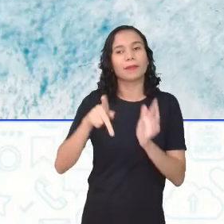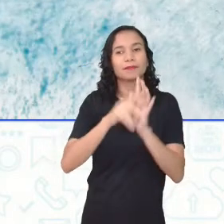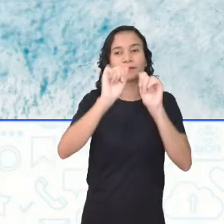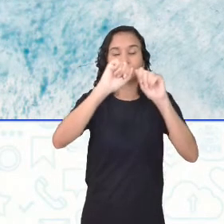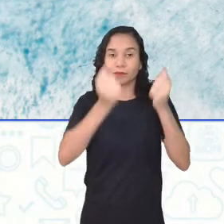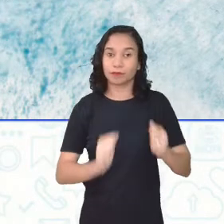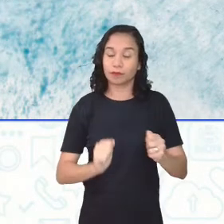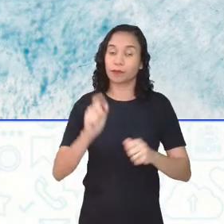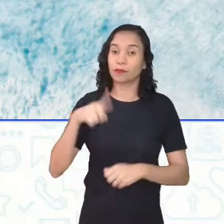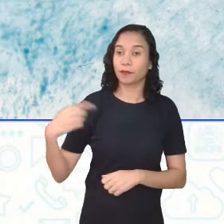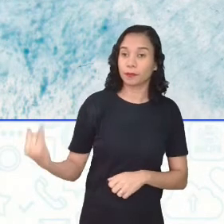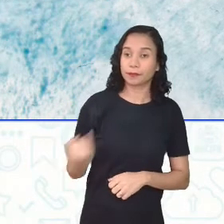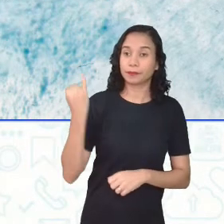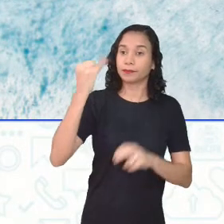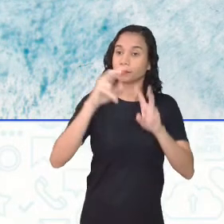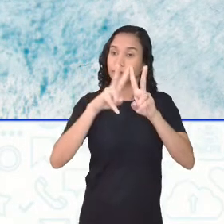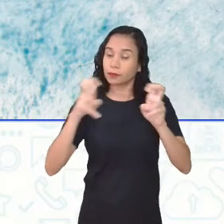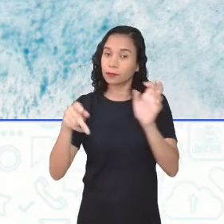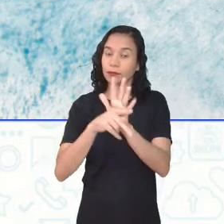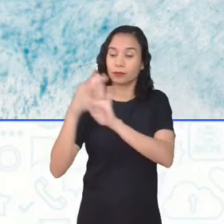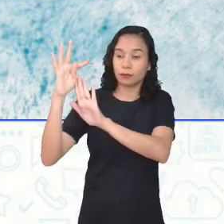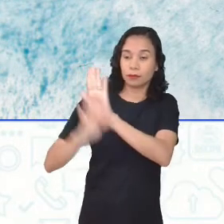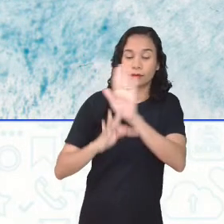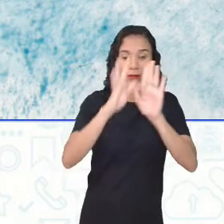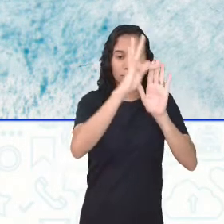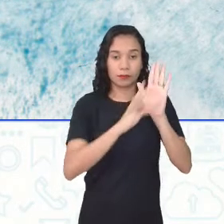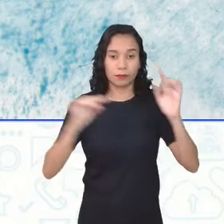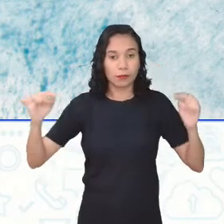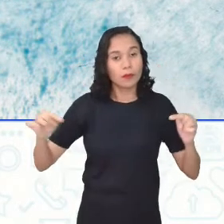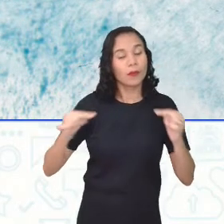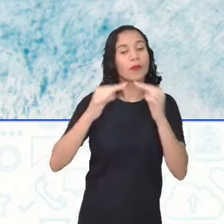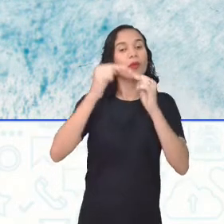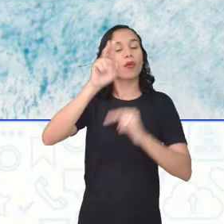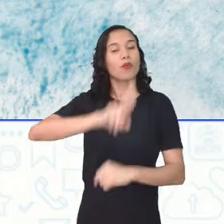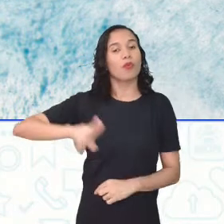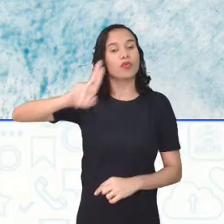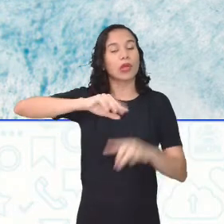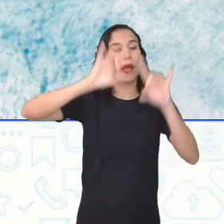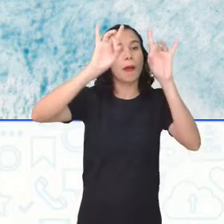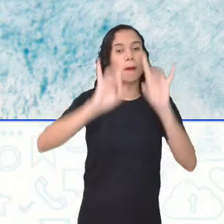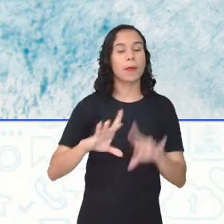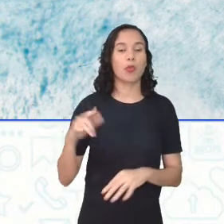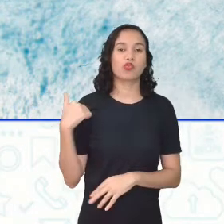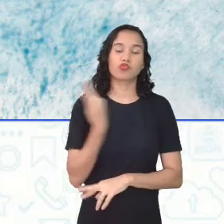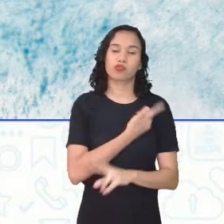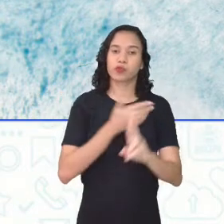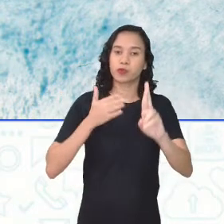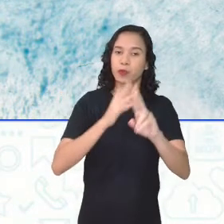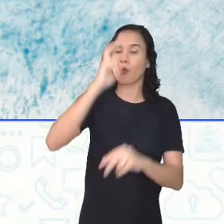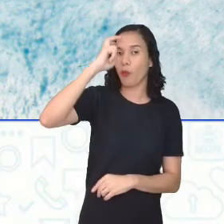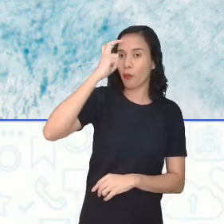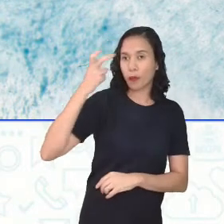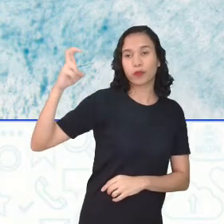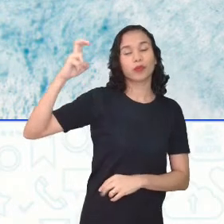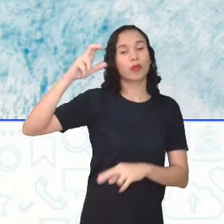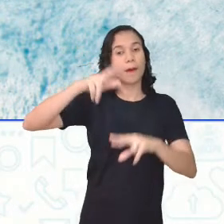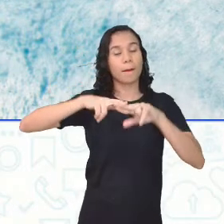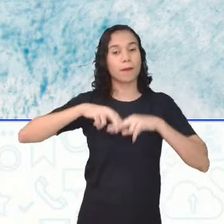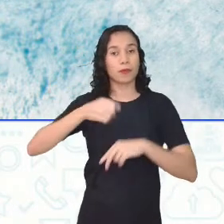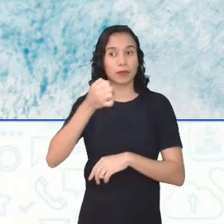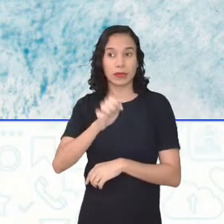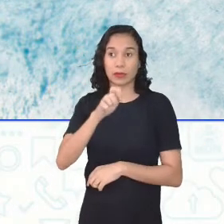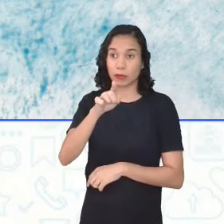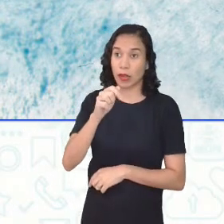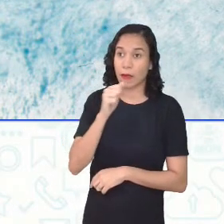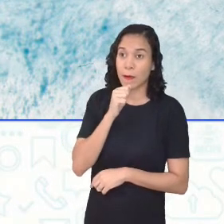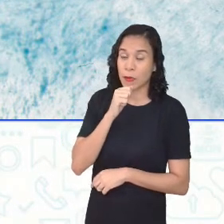Um ponto importante sobre a intertextualidade é que ele vai lidar especialmente com as nossas referências culturais. Então, caso você não